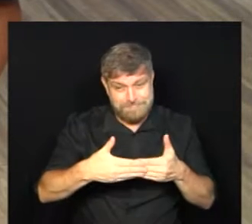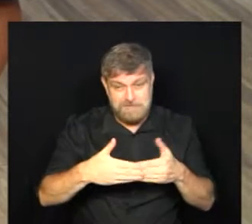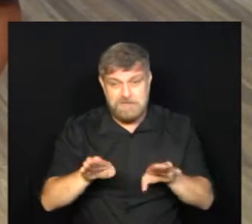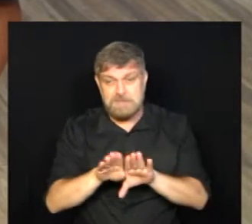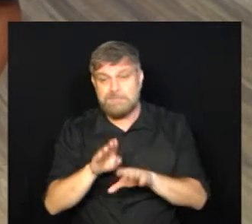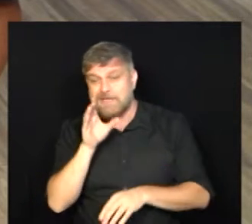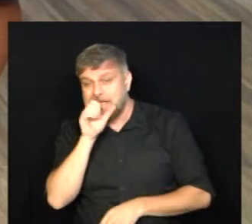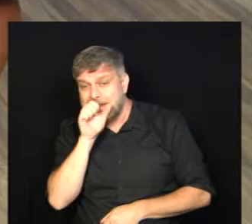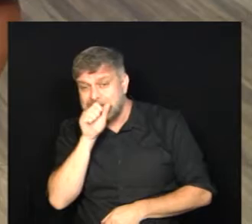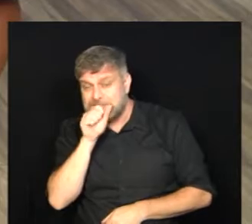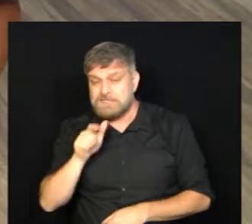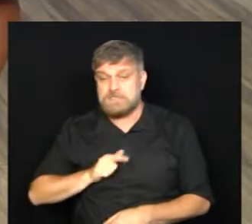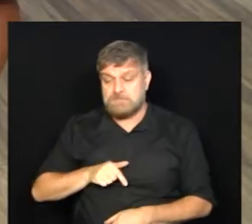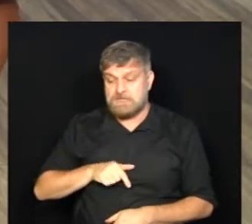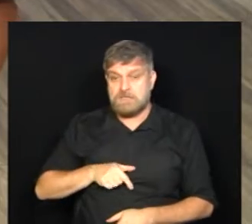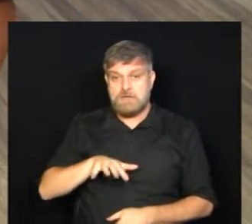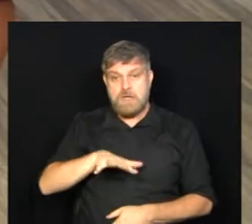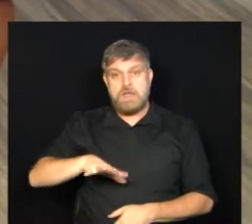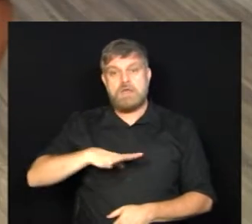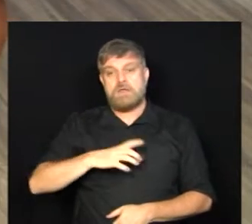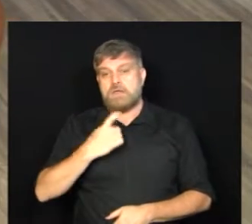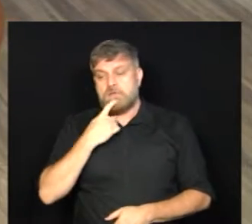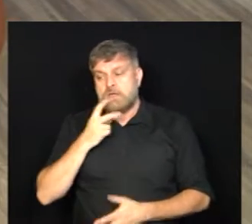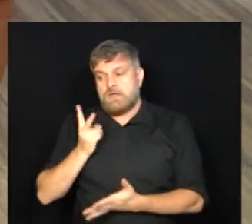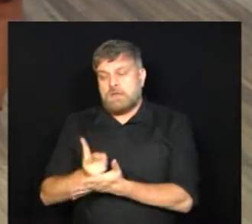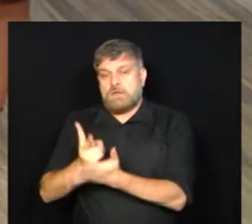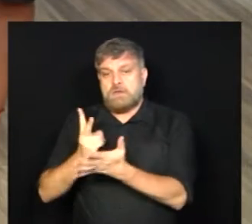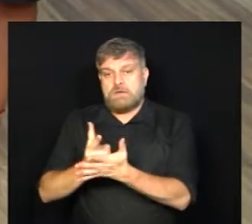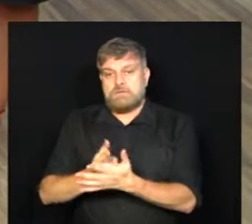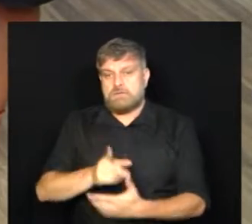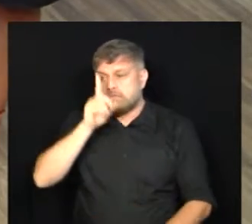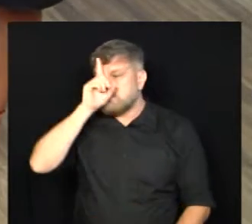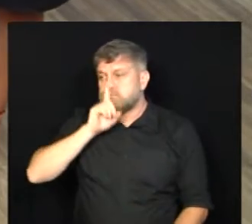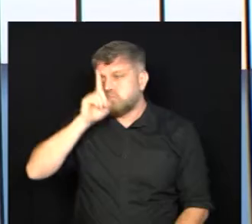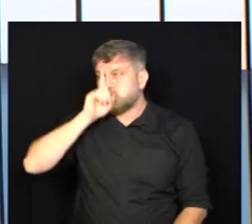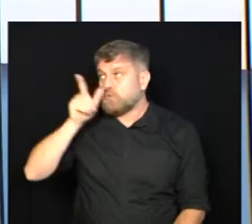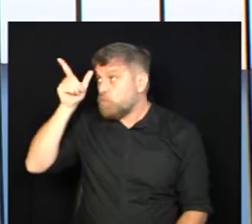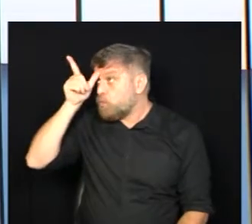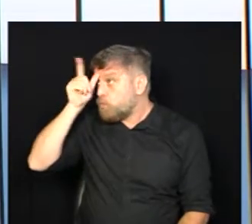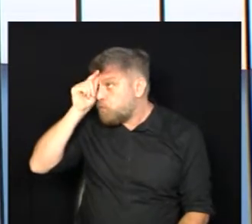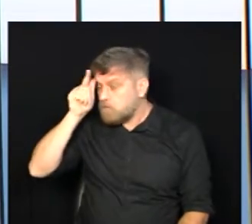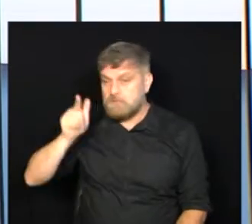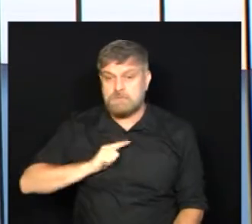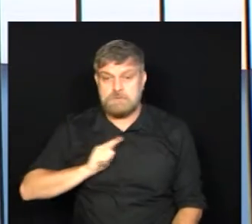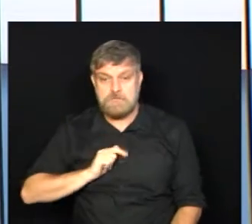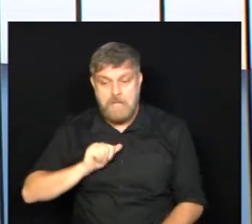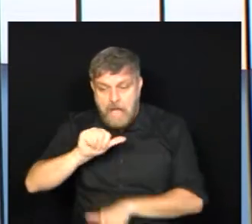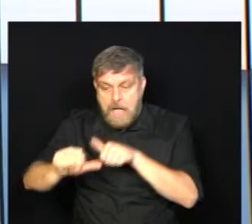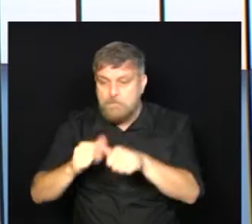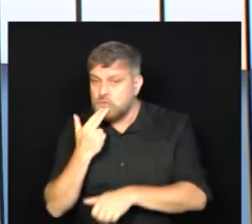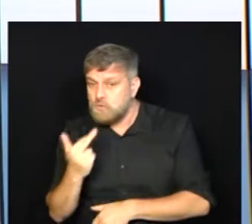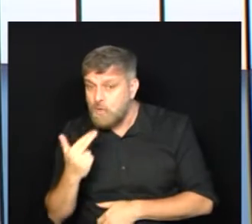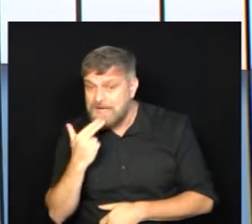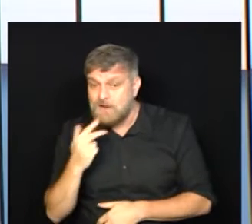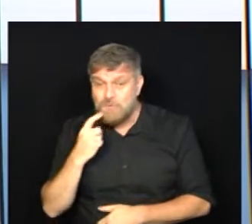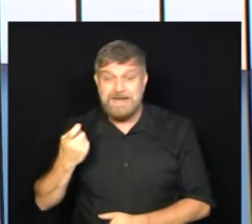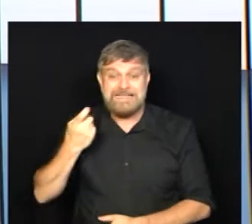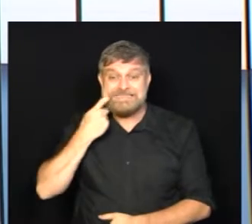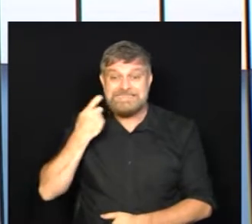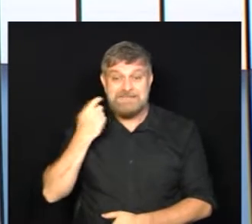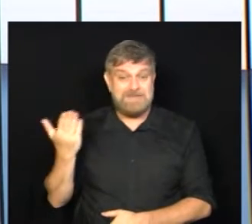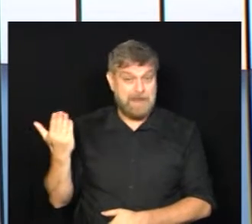laranja, e a região de Campinas continua na fase amarela. Olha, a reclassificação foi feita na última